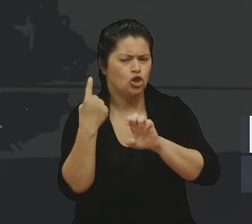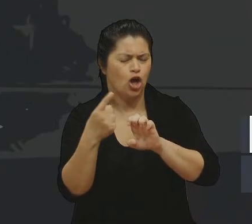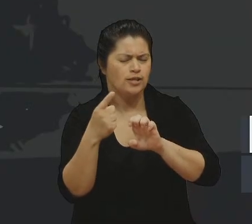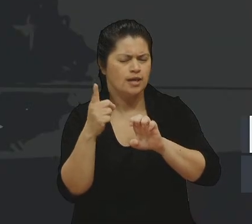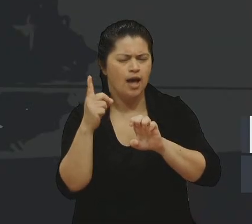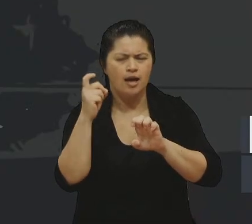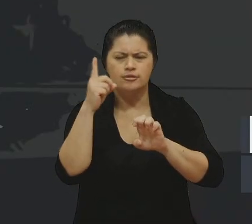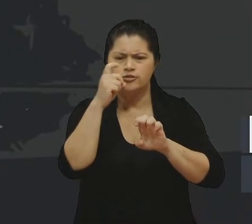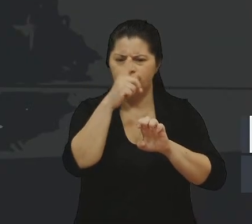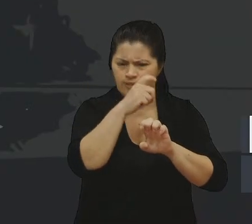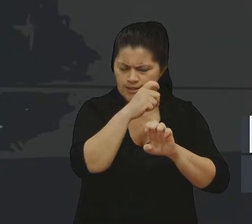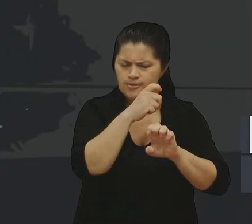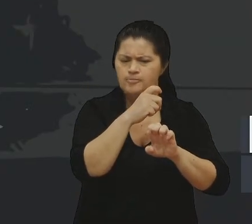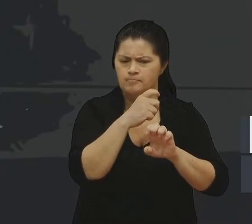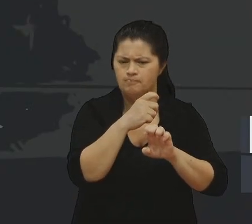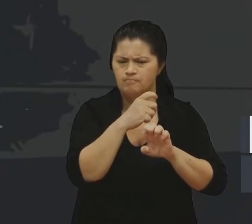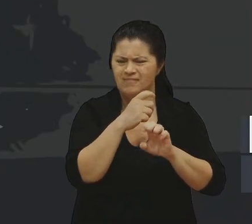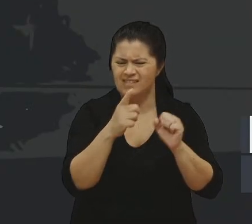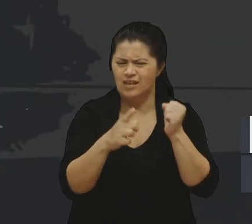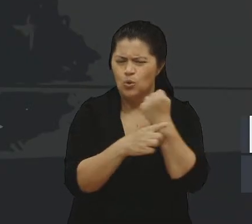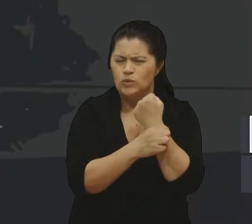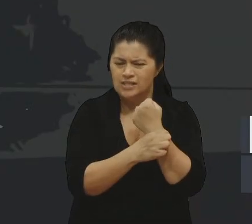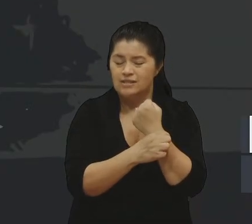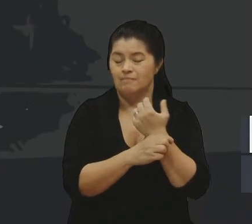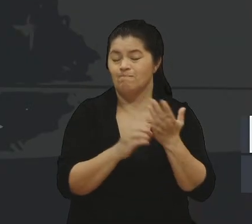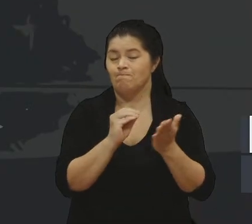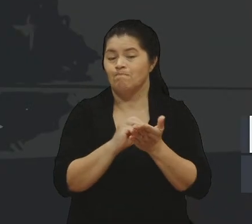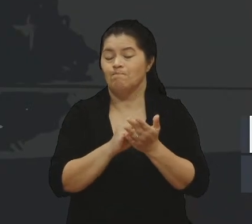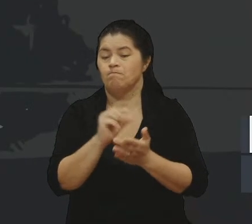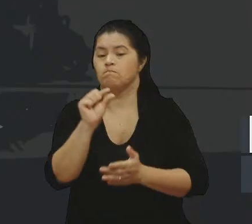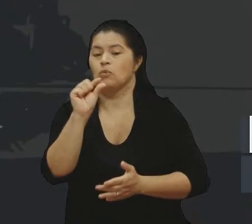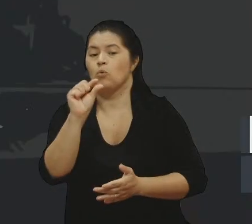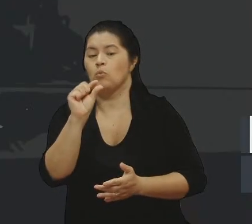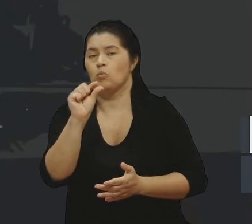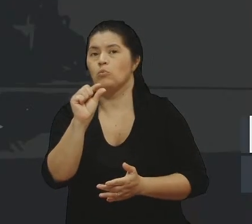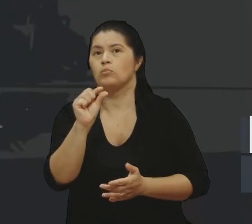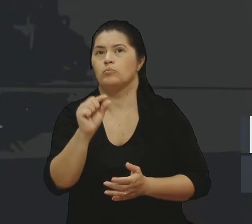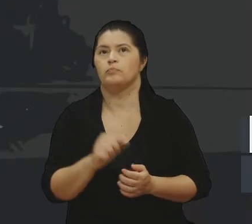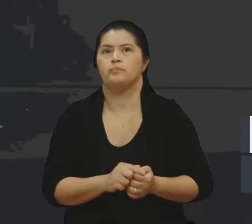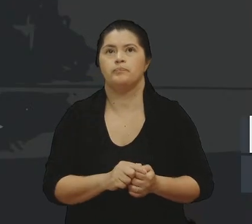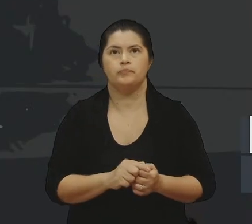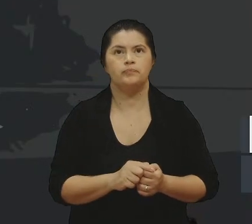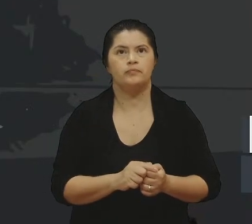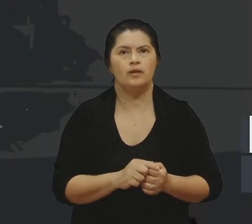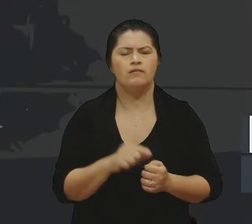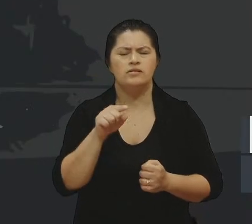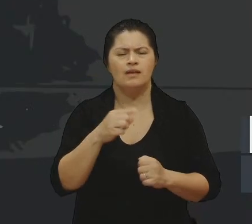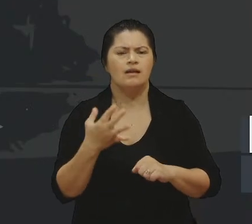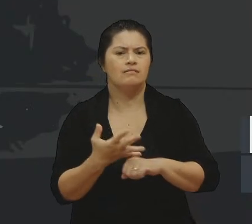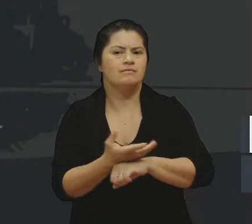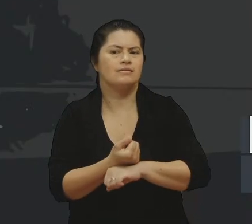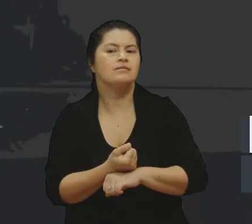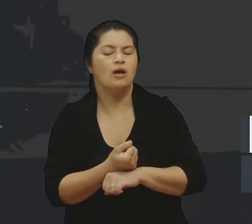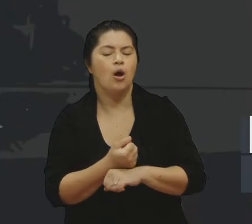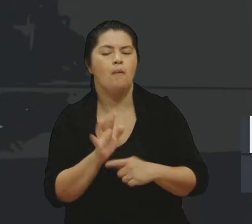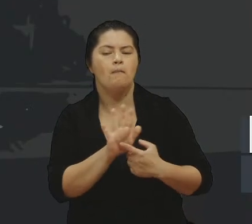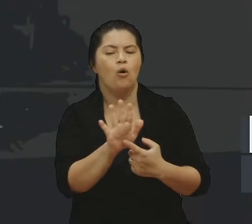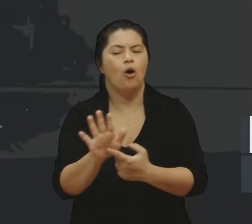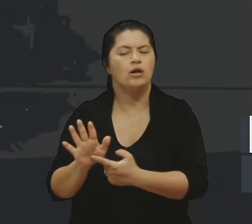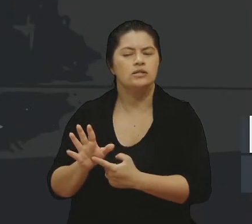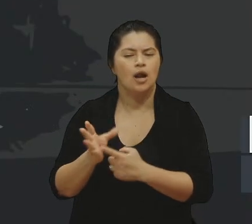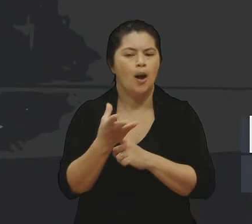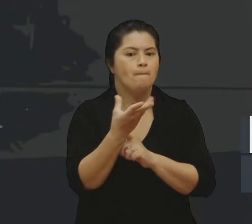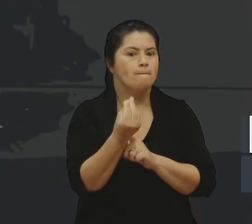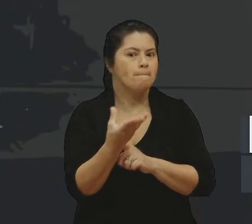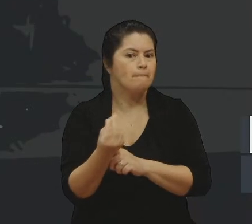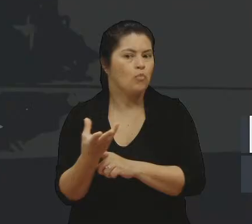não tem como fazer muito seguro. E eu sei que o Sebrae, inclusive, quando vocês forem se aconselhar com o Sebrae vai trazer uma série de ferramentas e